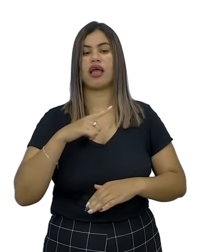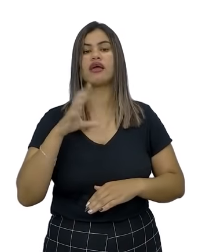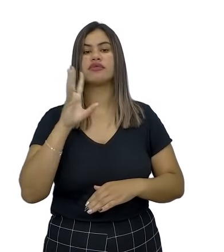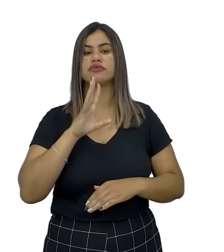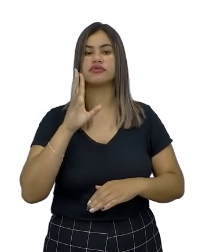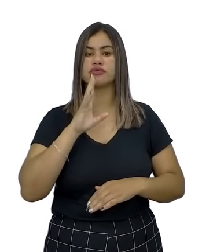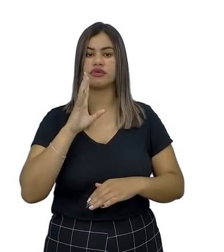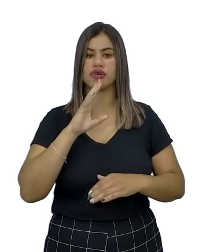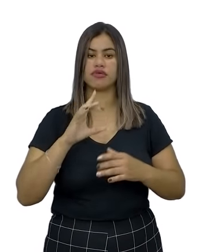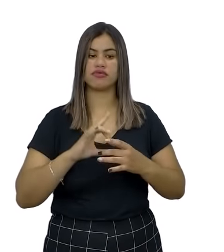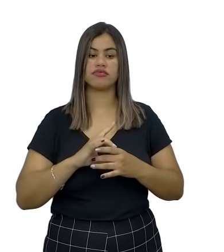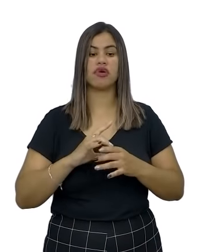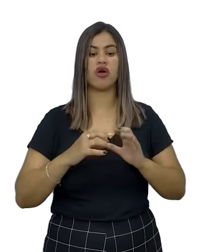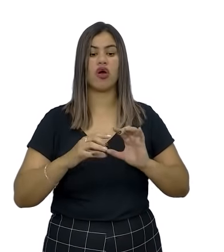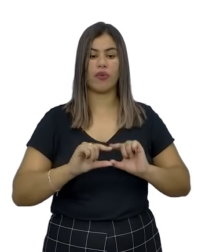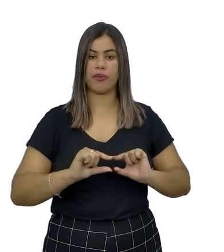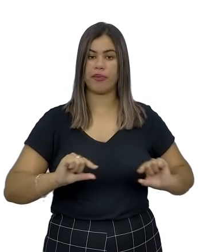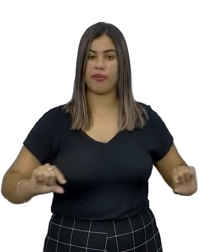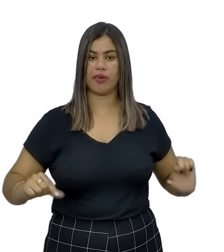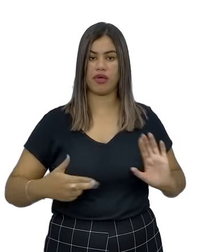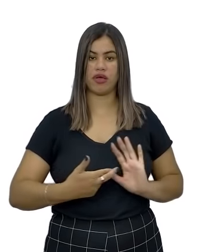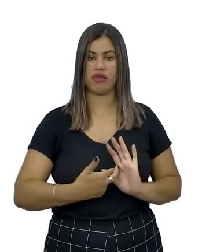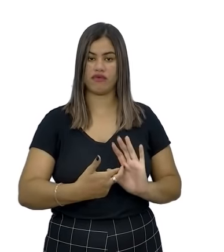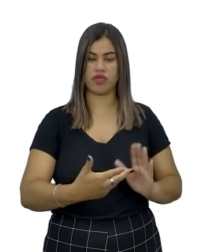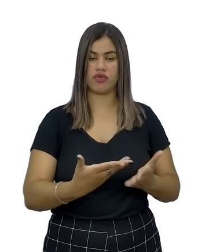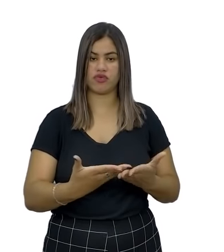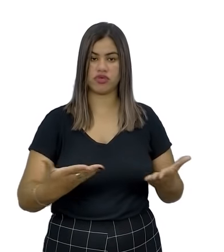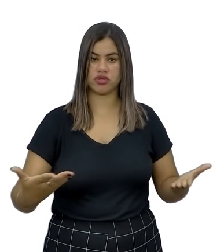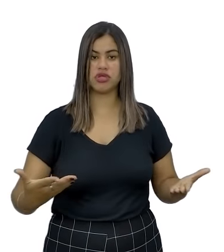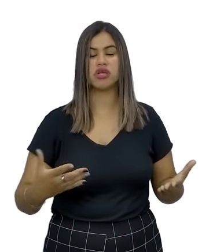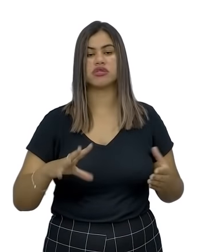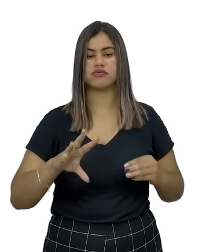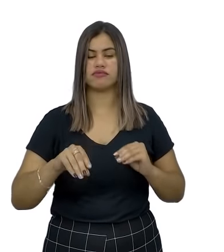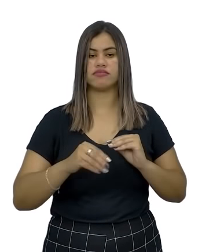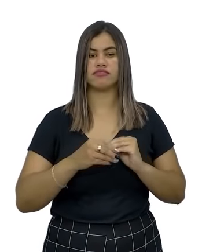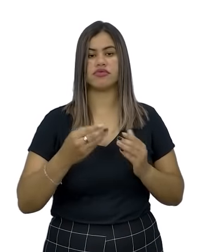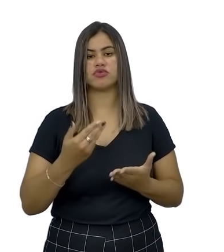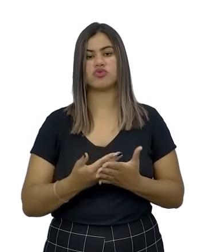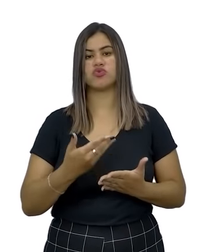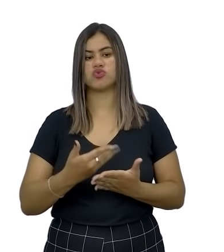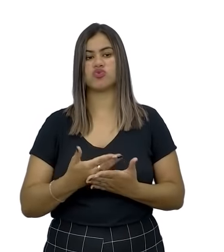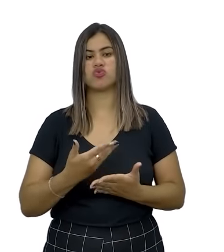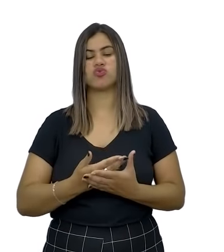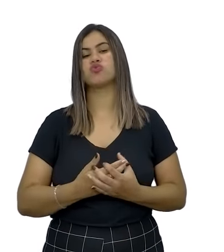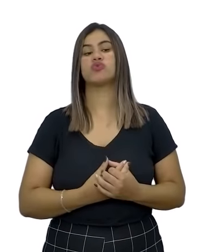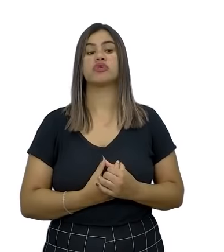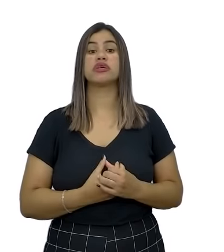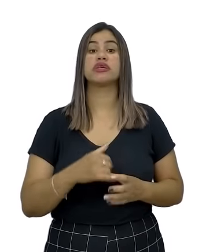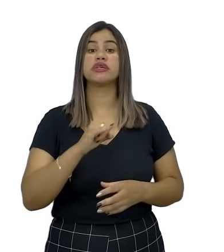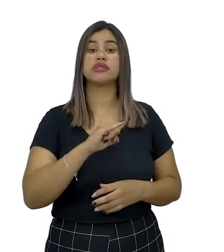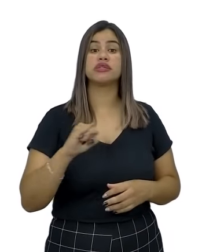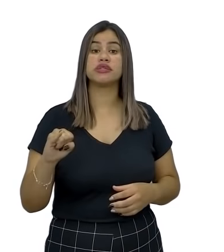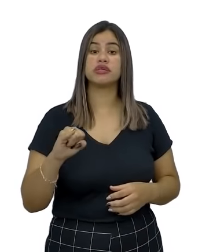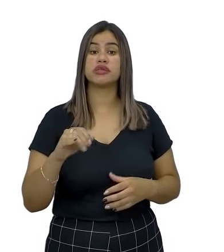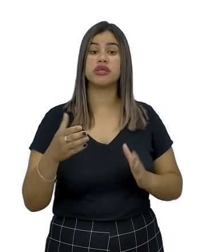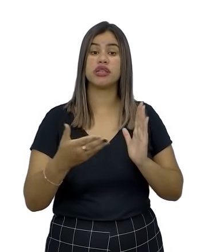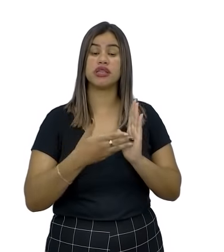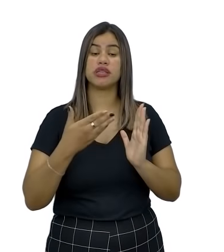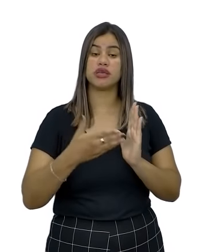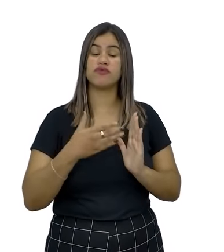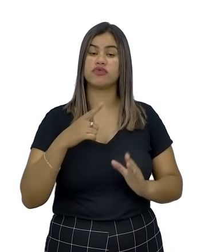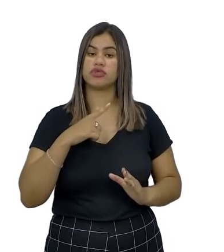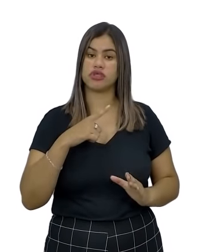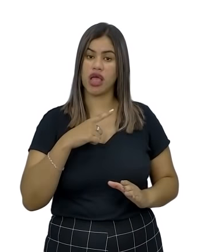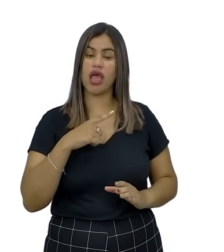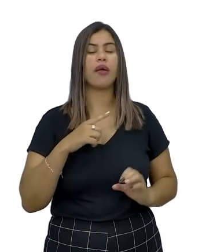deixa aqui na referência, para que vocês possam complementar aí, né, o estudo de vocês. Se vocês tiverem aqueles livros também que a gente